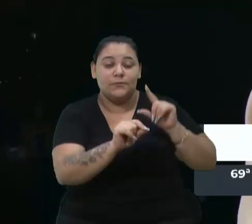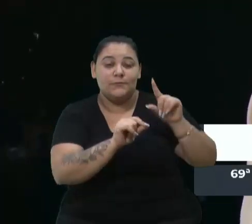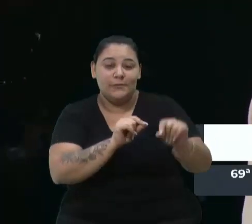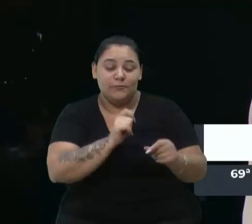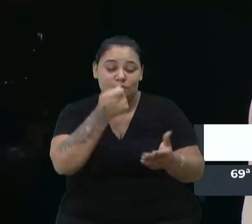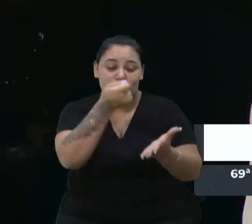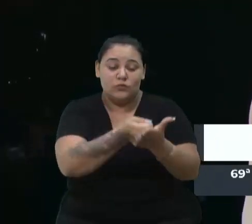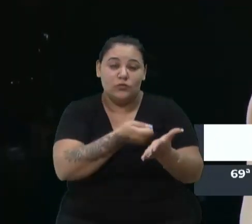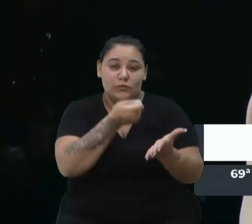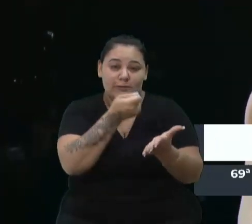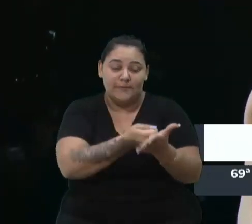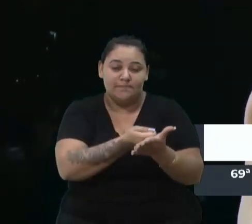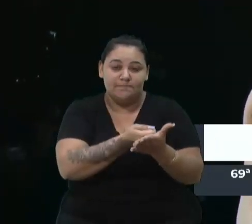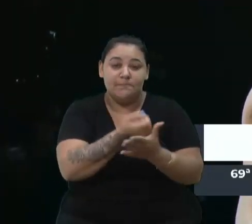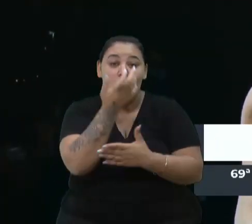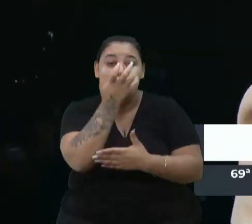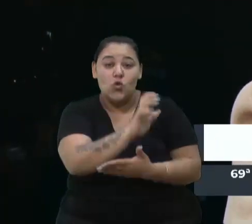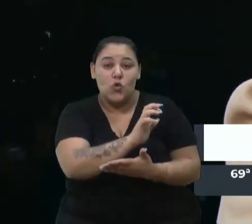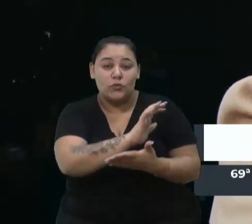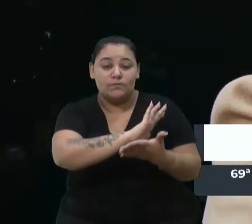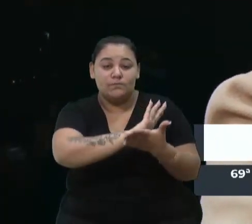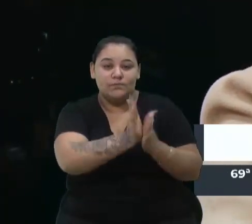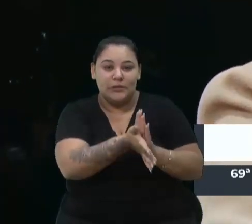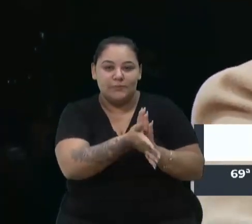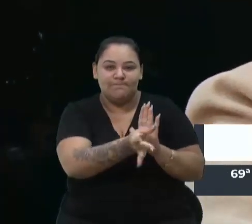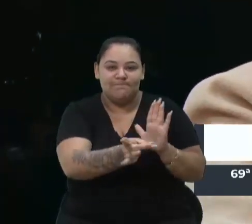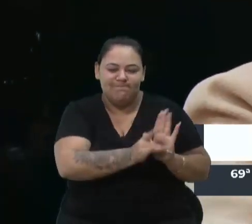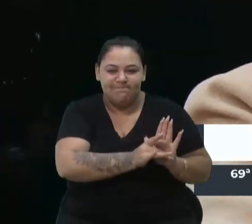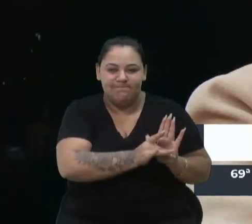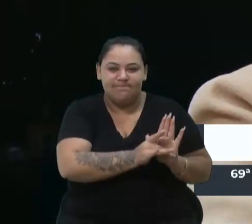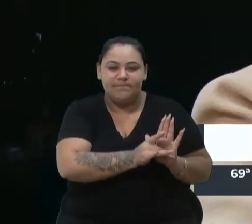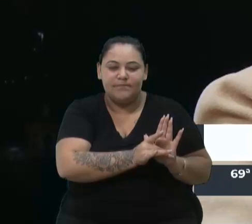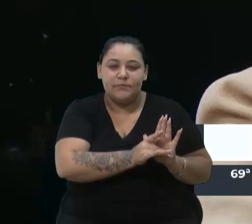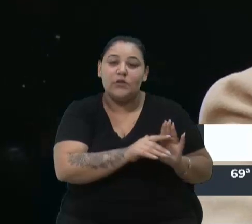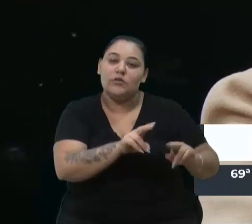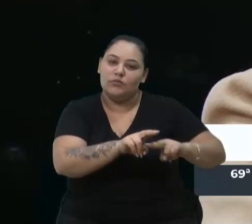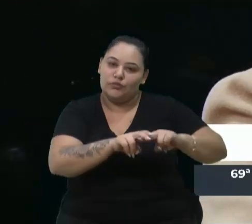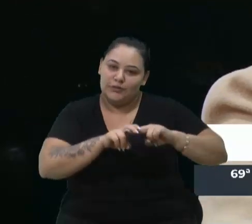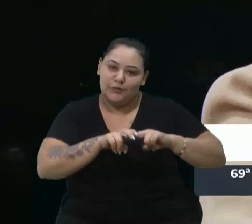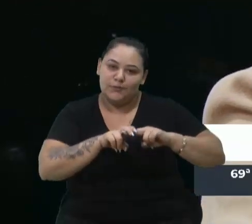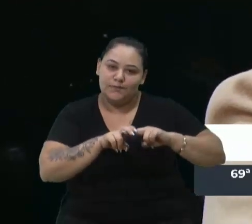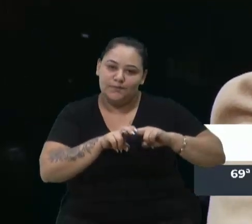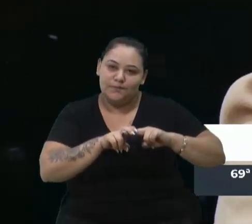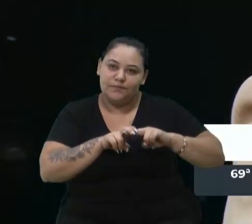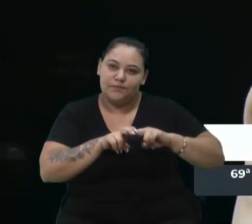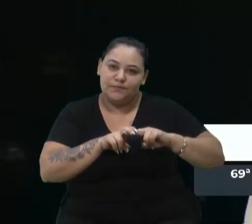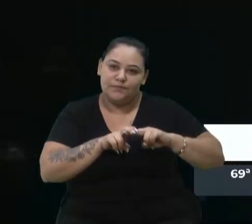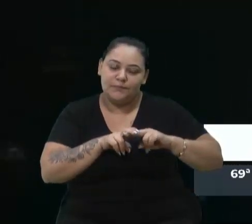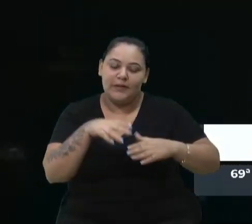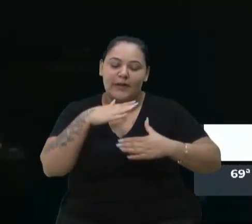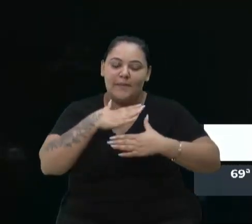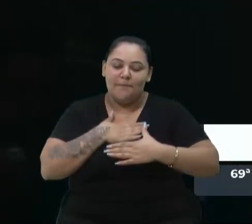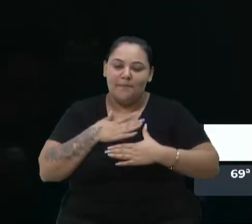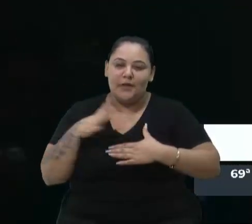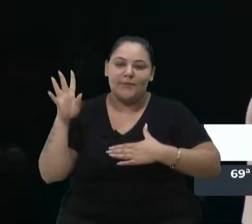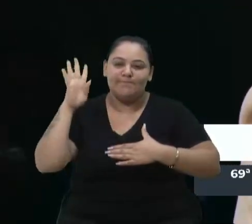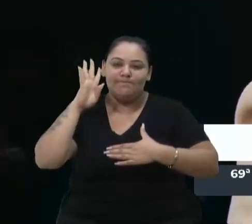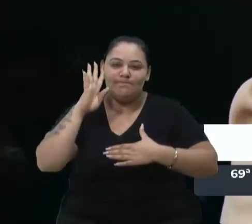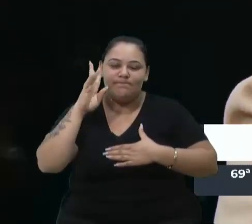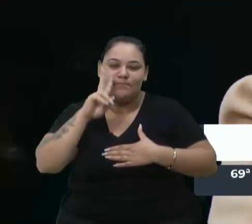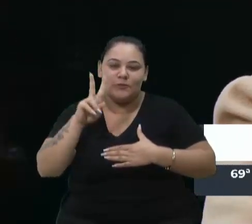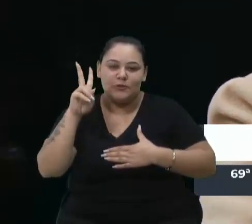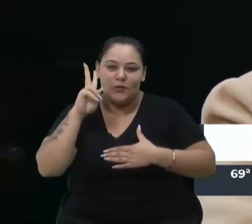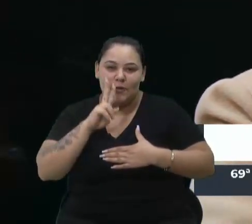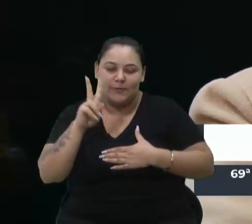contra o preconceito e realizado e é por conta disto de minha história de minha